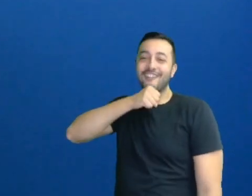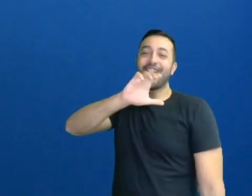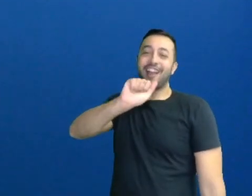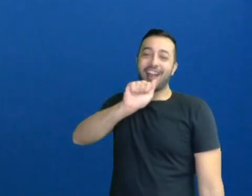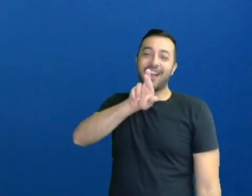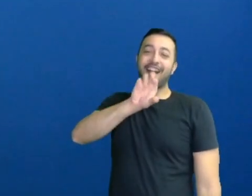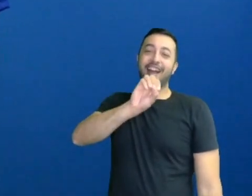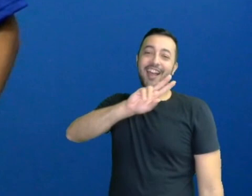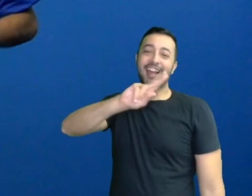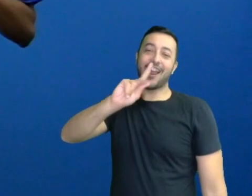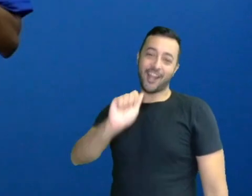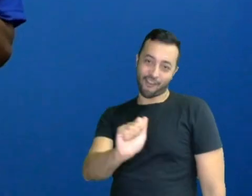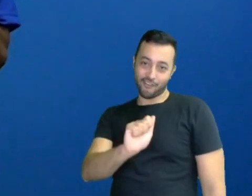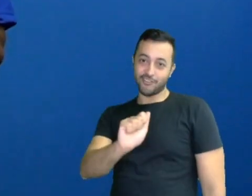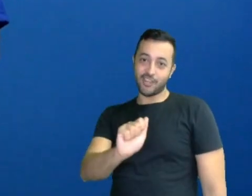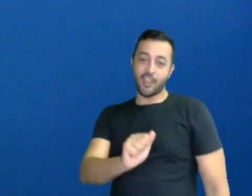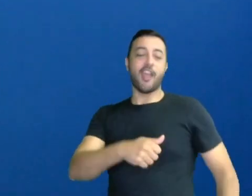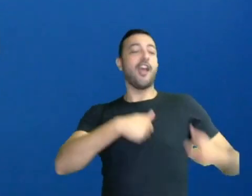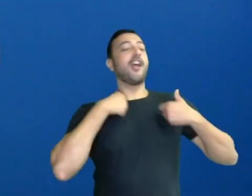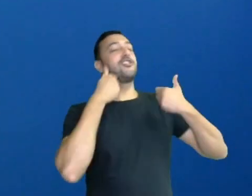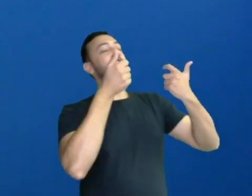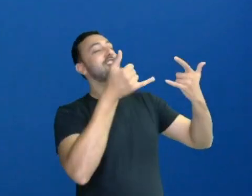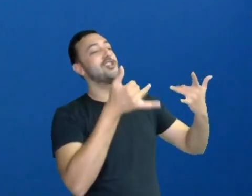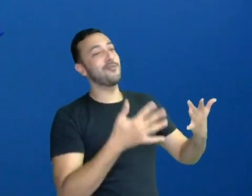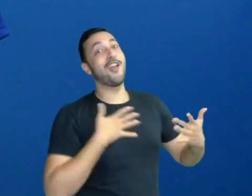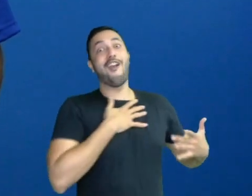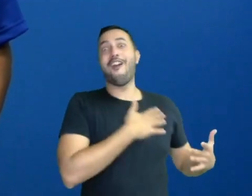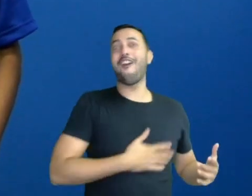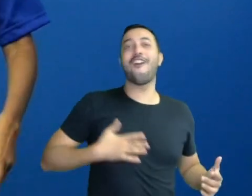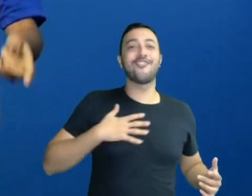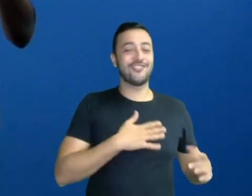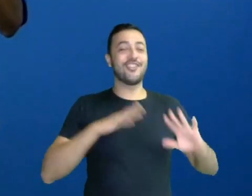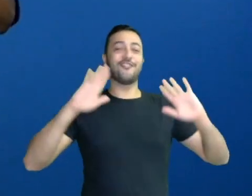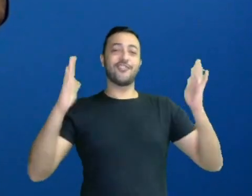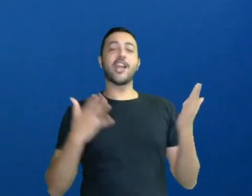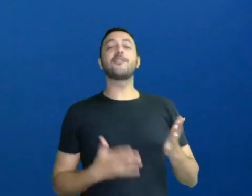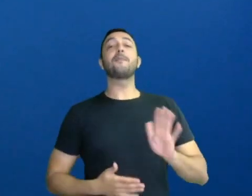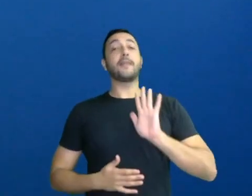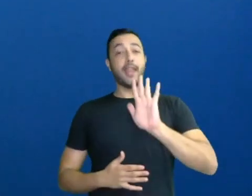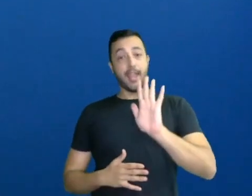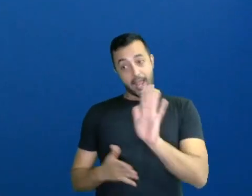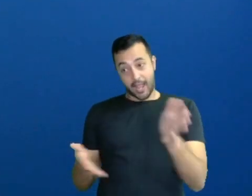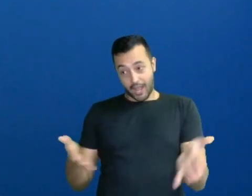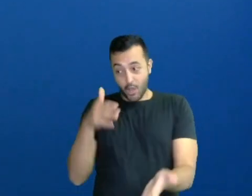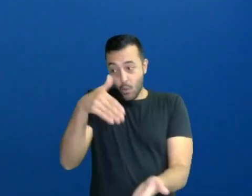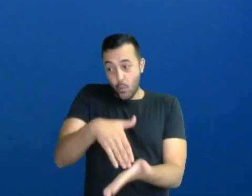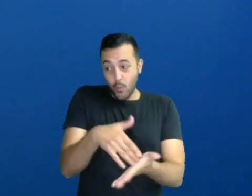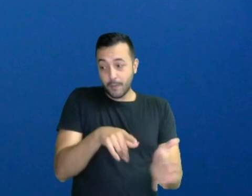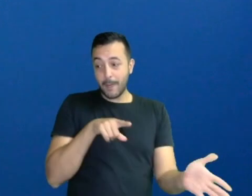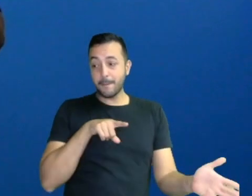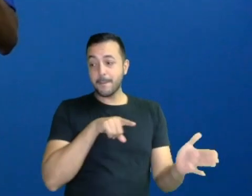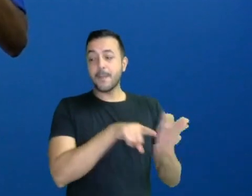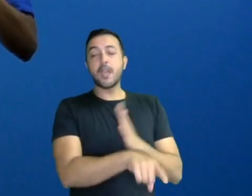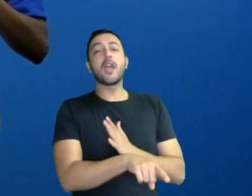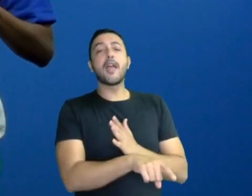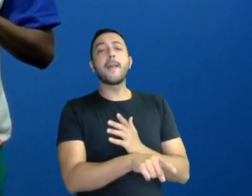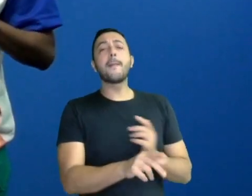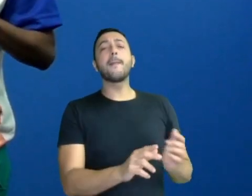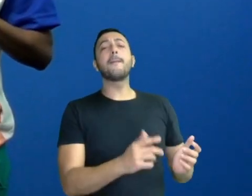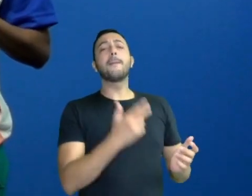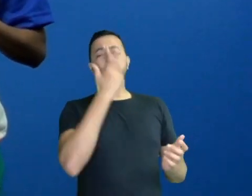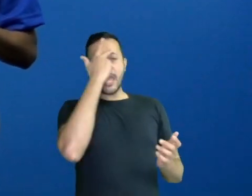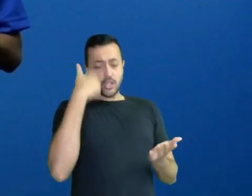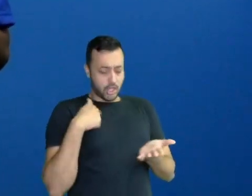carocha né para falar o curso que ele gostou da festa dela e agora a última pergunta Quem é o